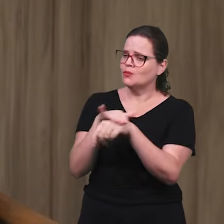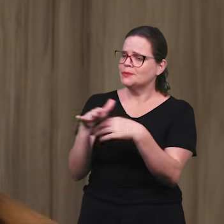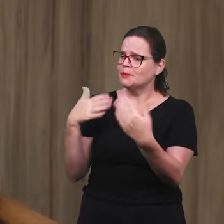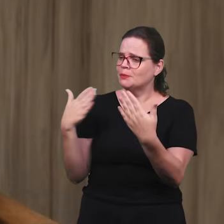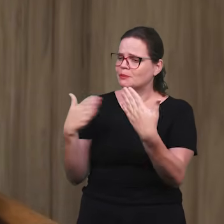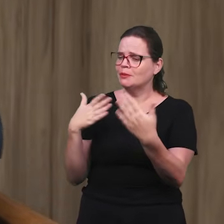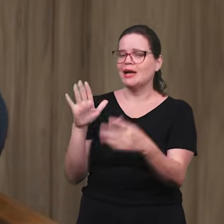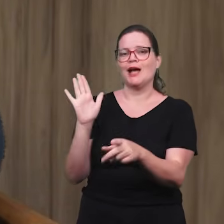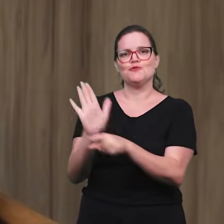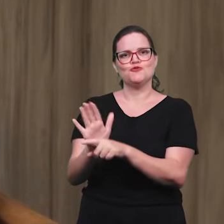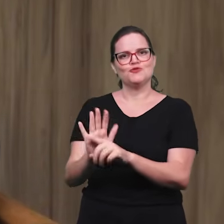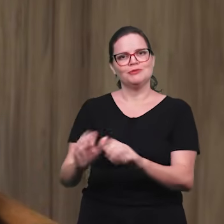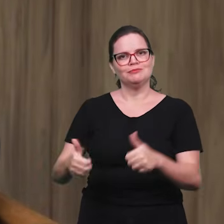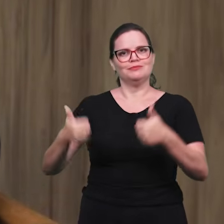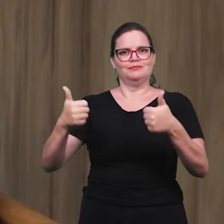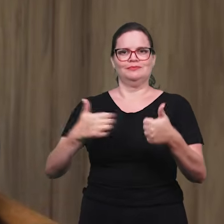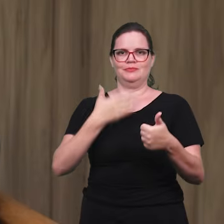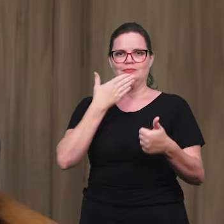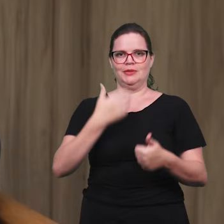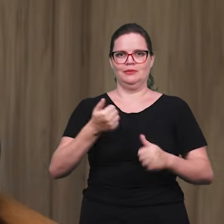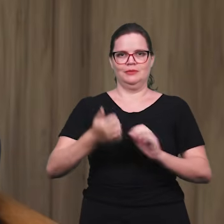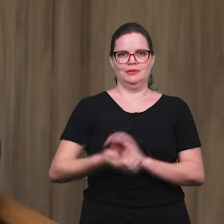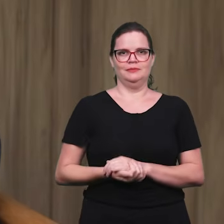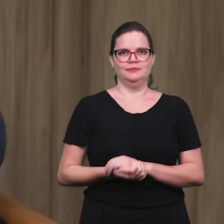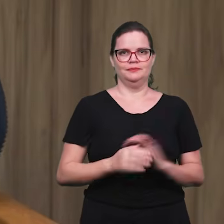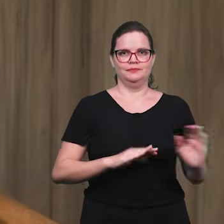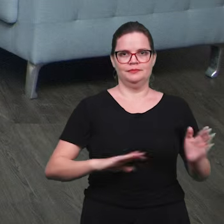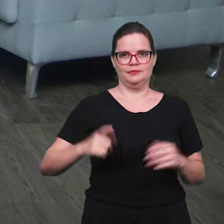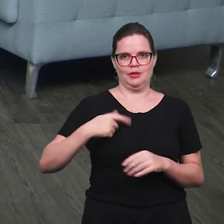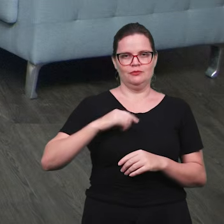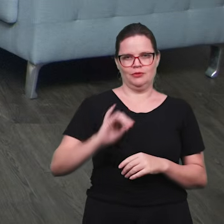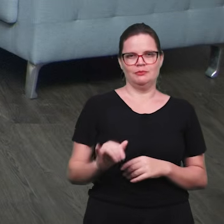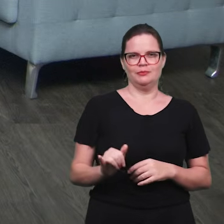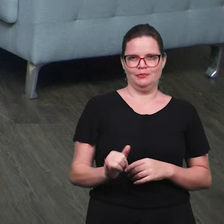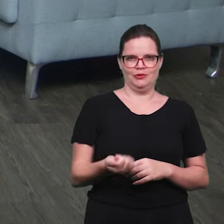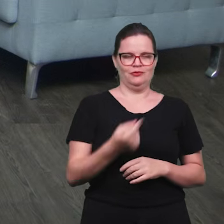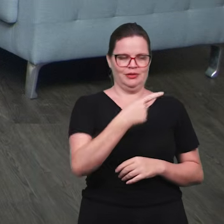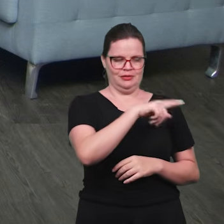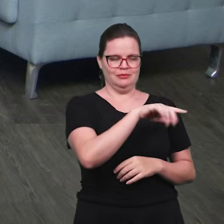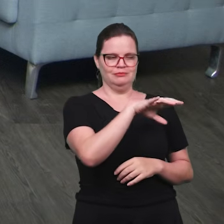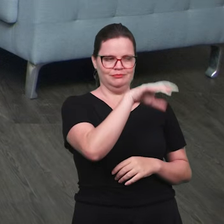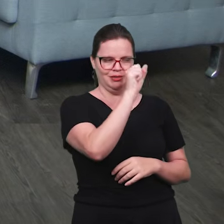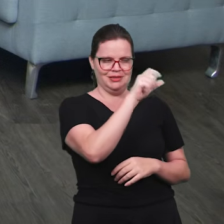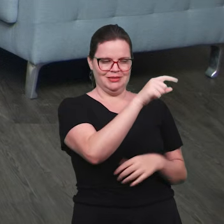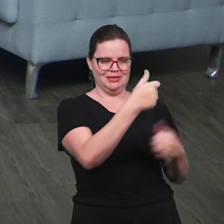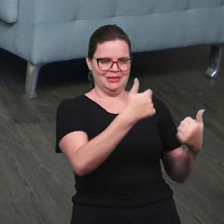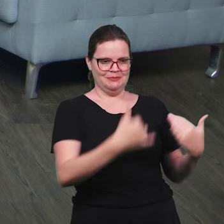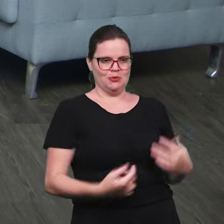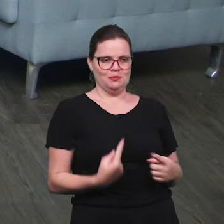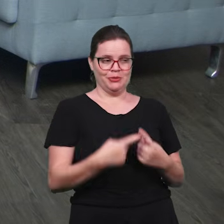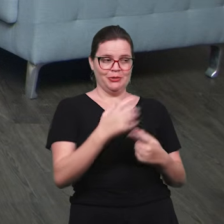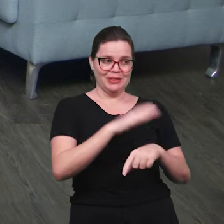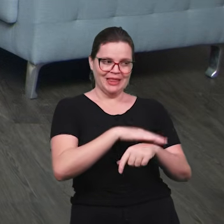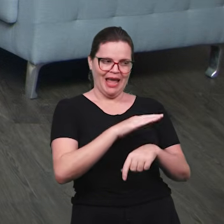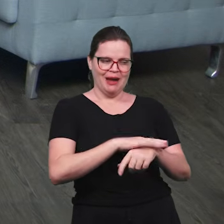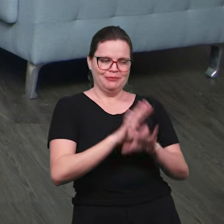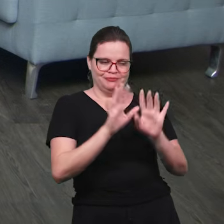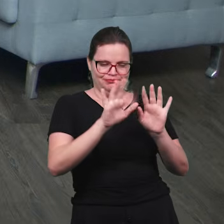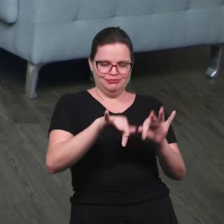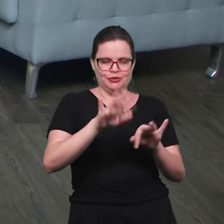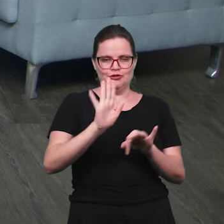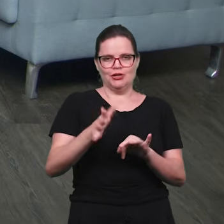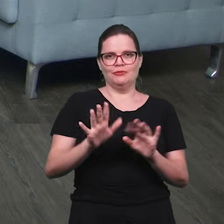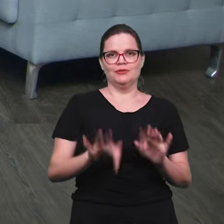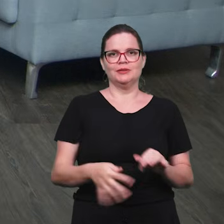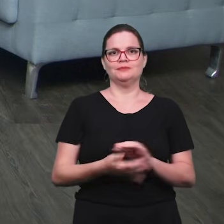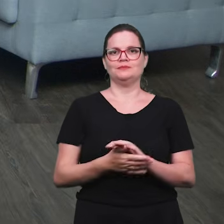porque isso auxilia muito no processo de reabilitação. Eu quero aproveitar a sua fala aqui, então, Daniel, para poder... Estamos chegando no final